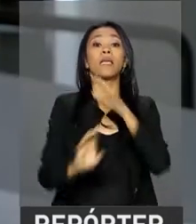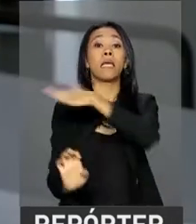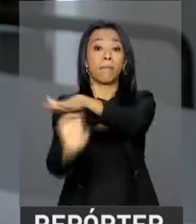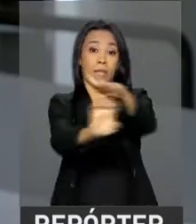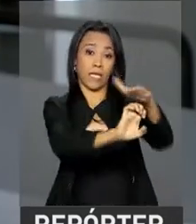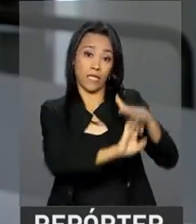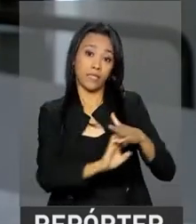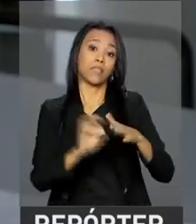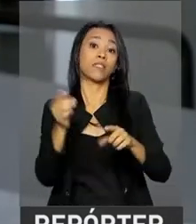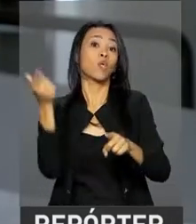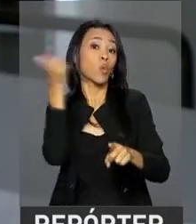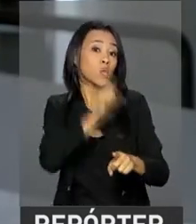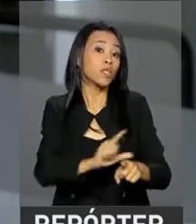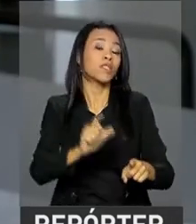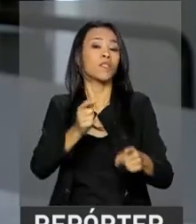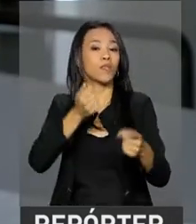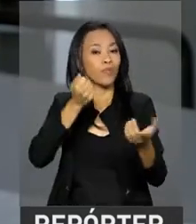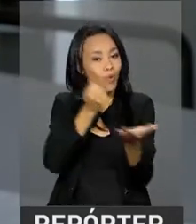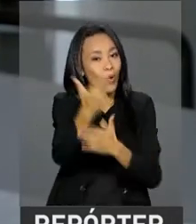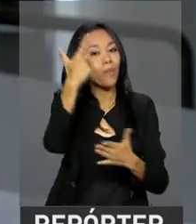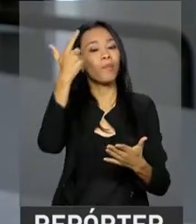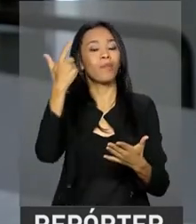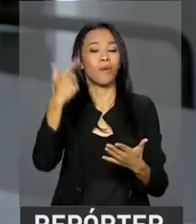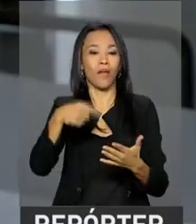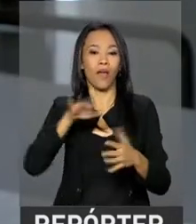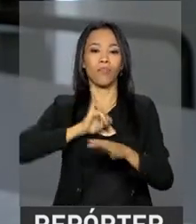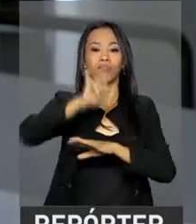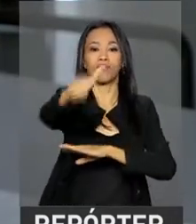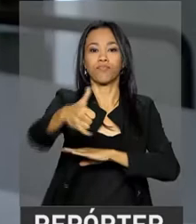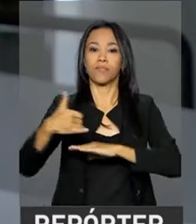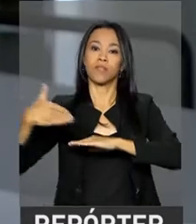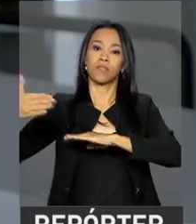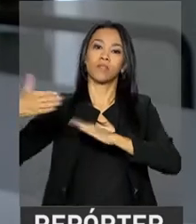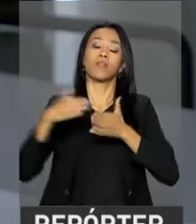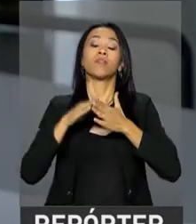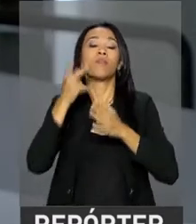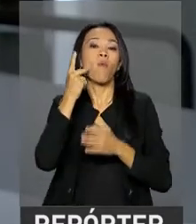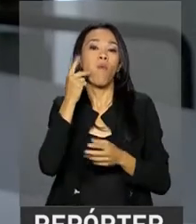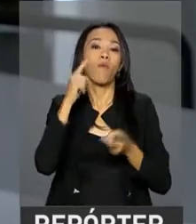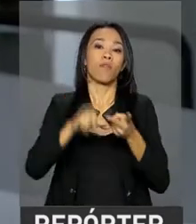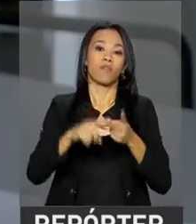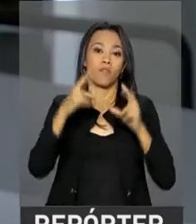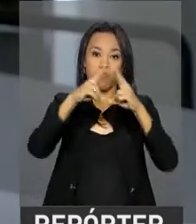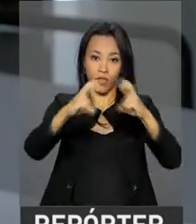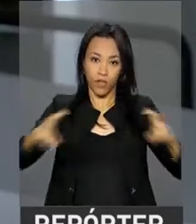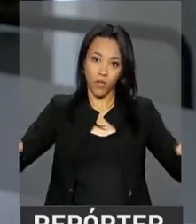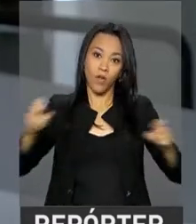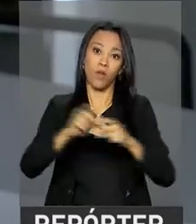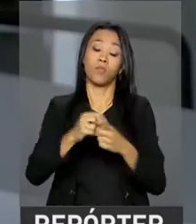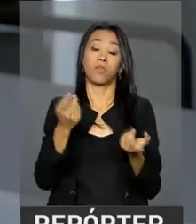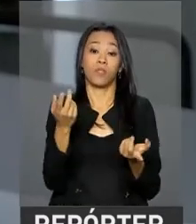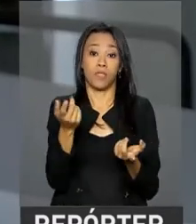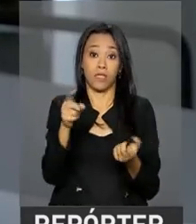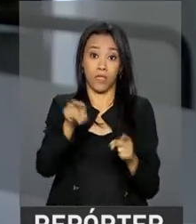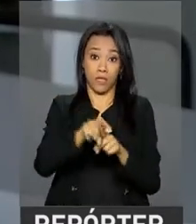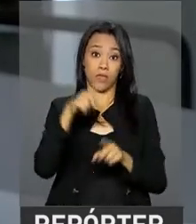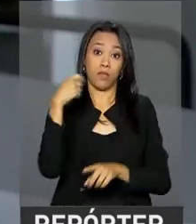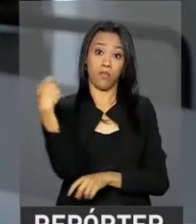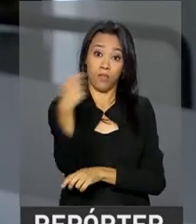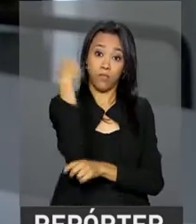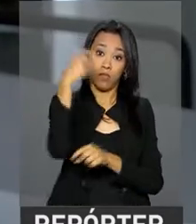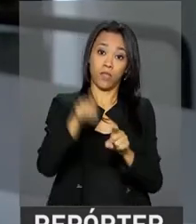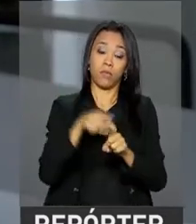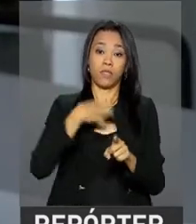vencedoras do leilão de concessão dos aeroportos de florianópolis fortaleza porto alegre e salvador